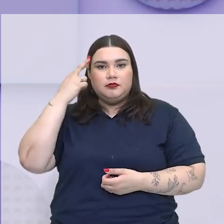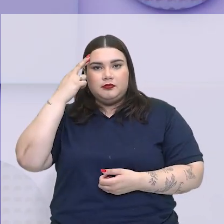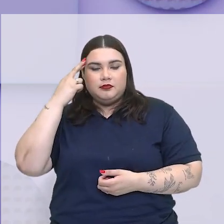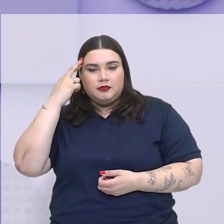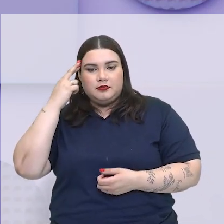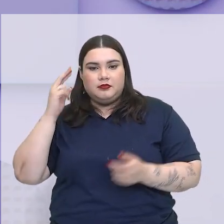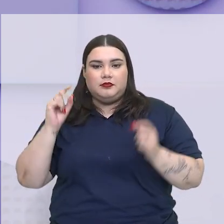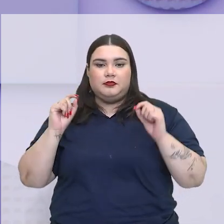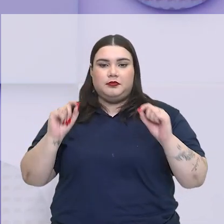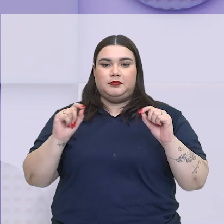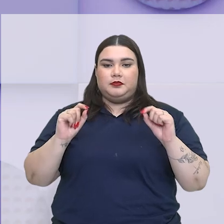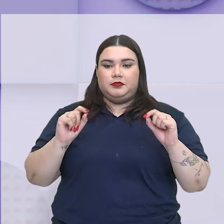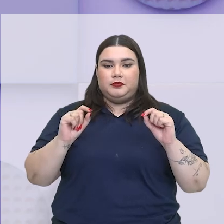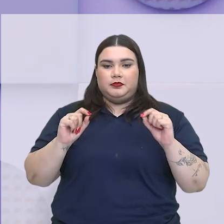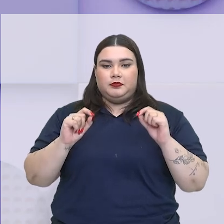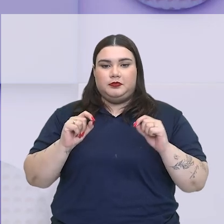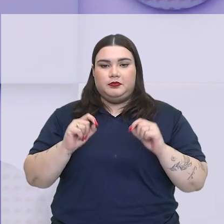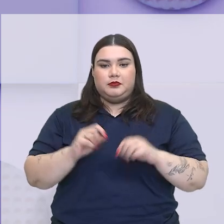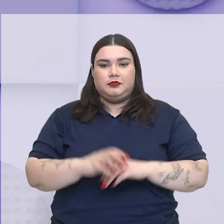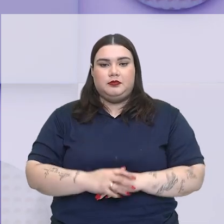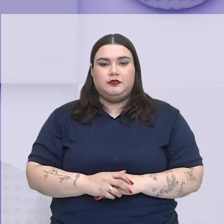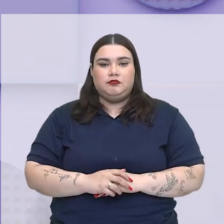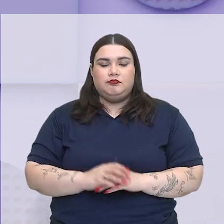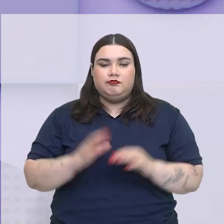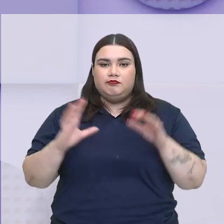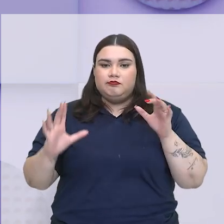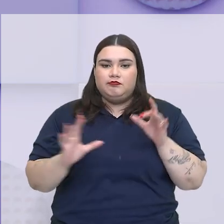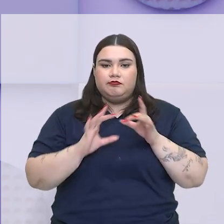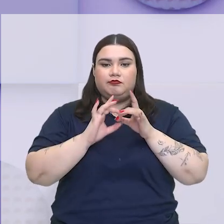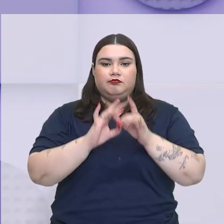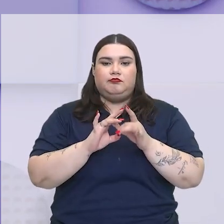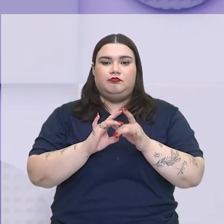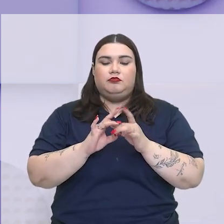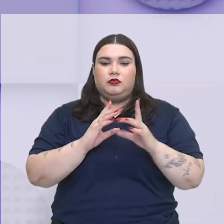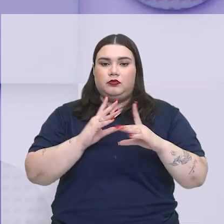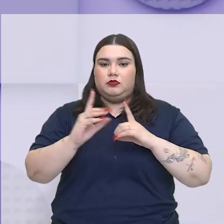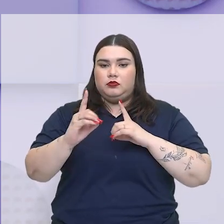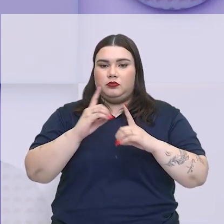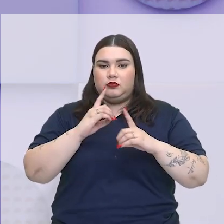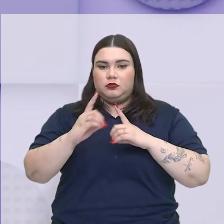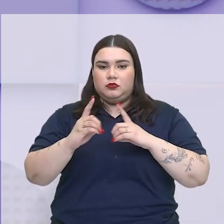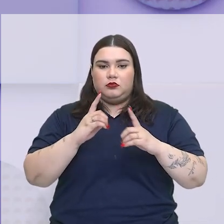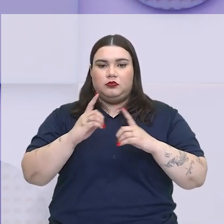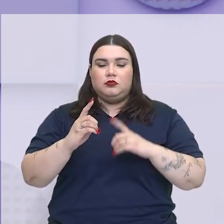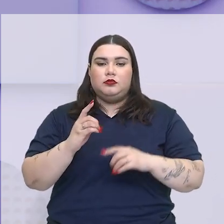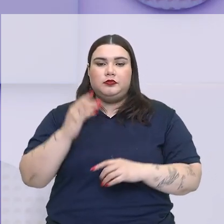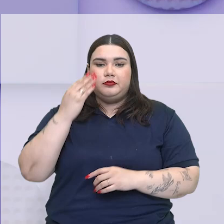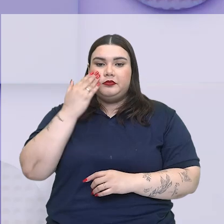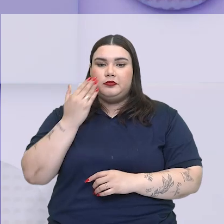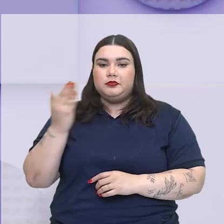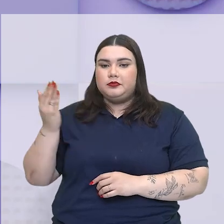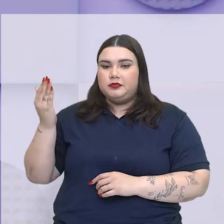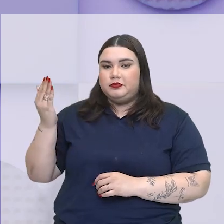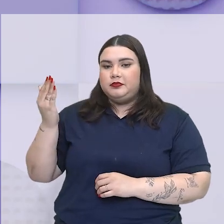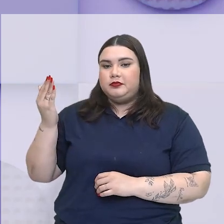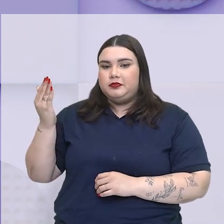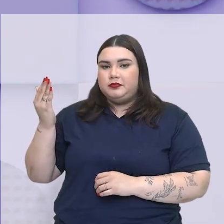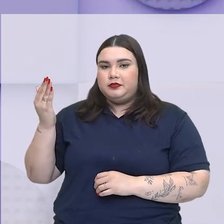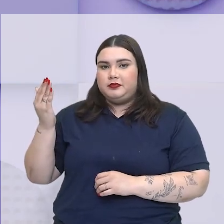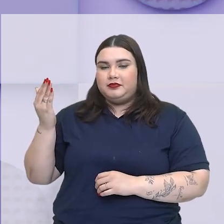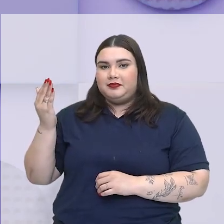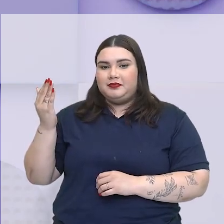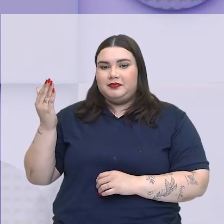juntas, nós nos conectarmos e dialogarmos com esse bonito pensamento de Pedro Casaldáliga.